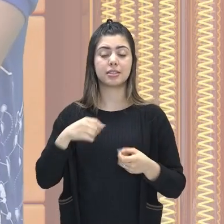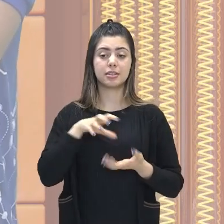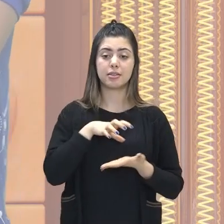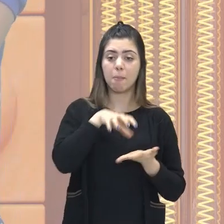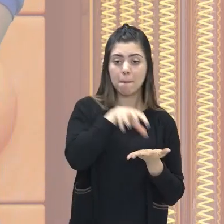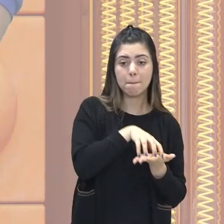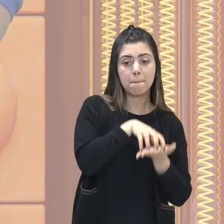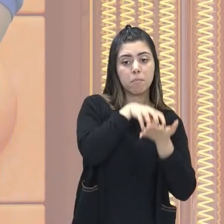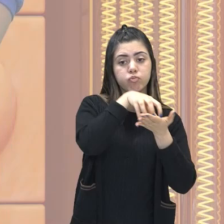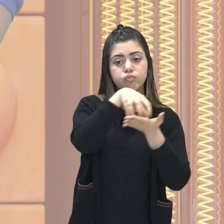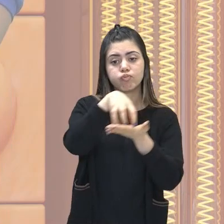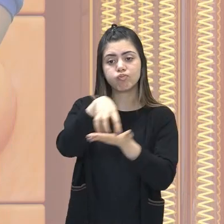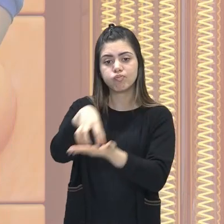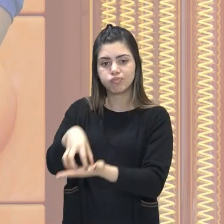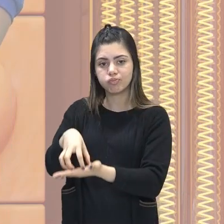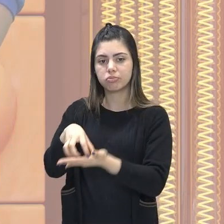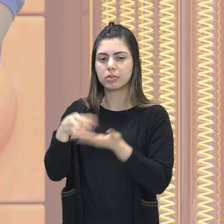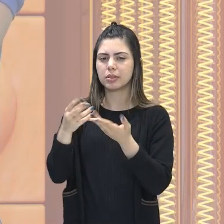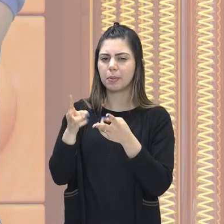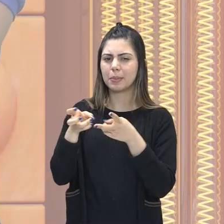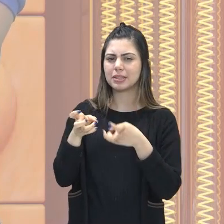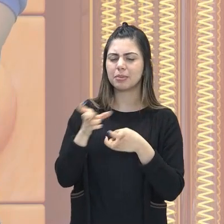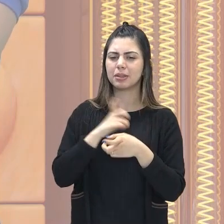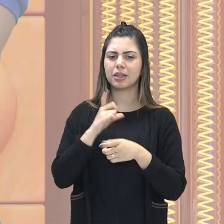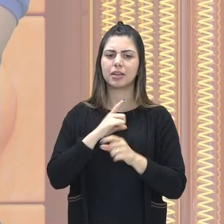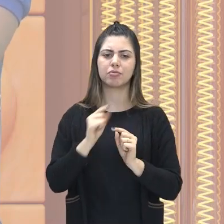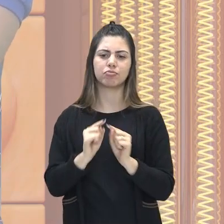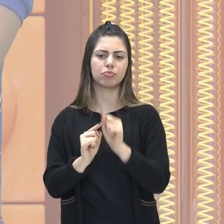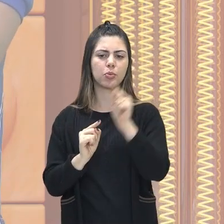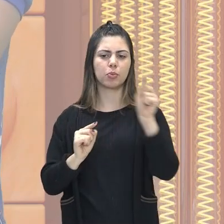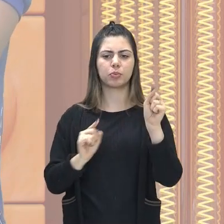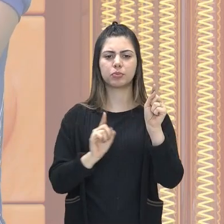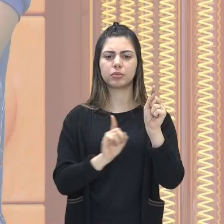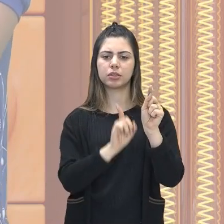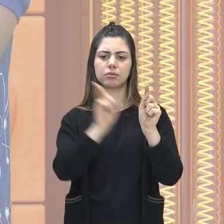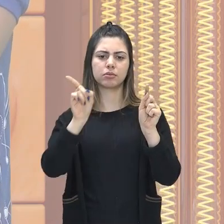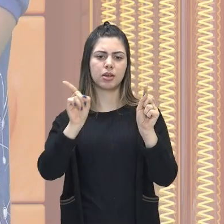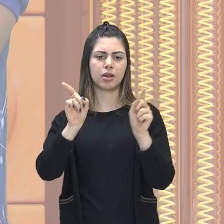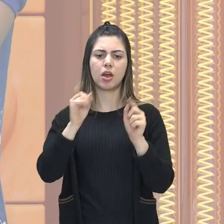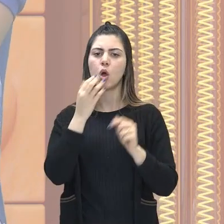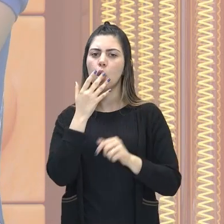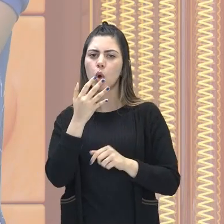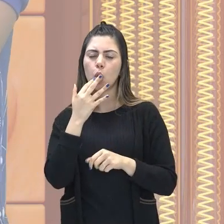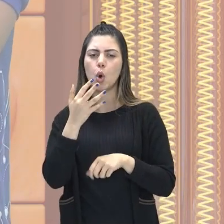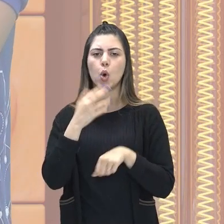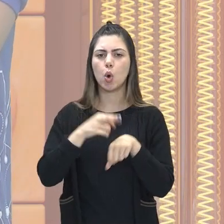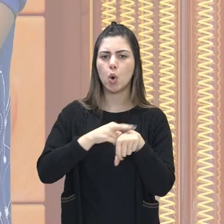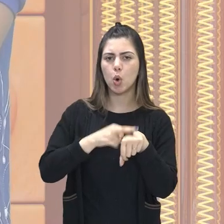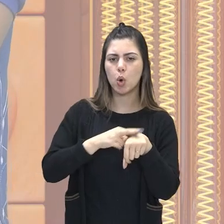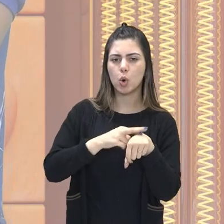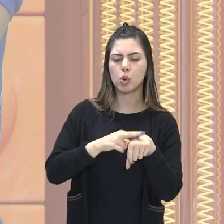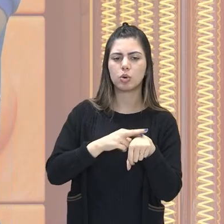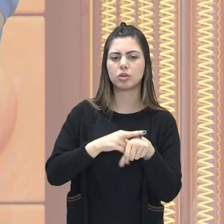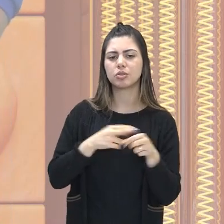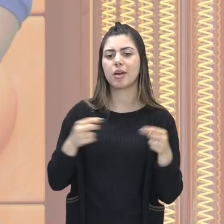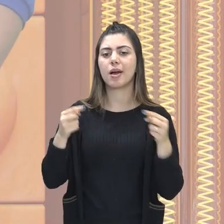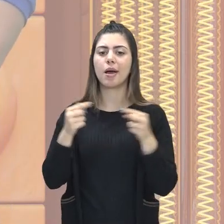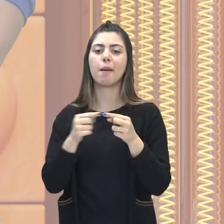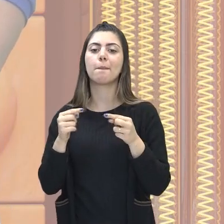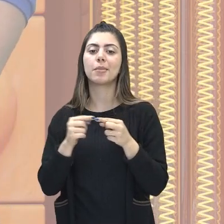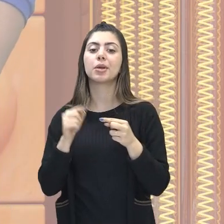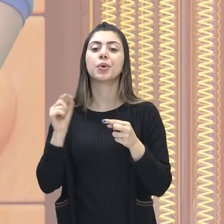trajeto, né? Essas setas aqui, as setas em roxo, né? Elas estão relacionadas aí à produção